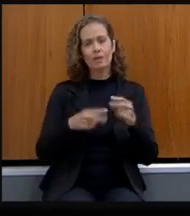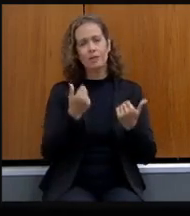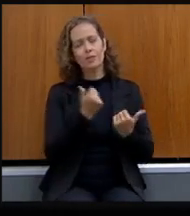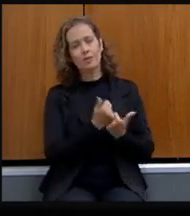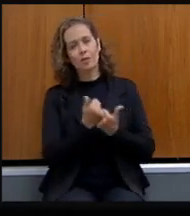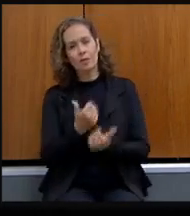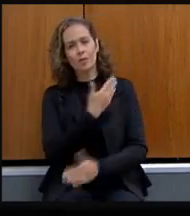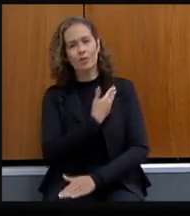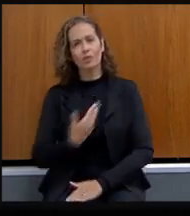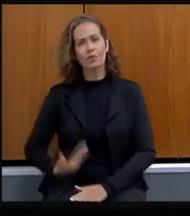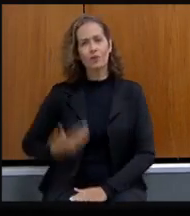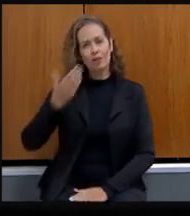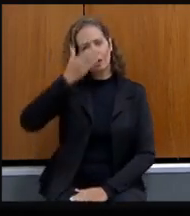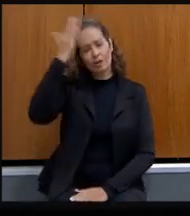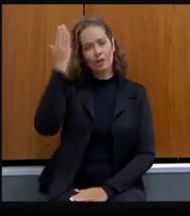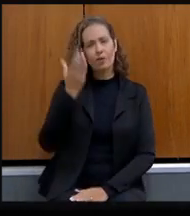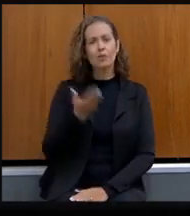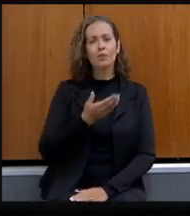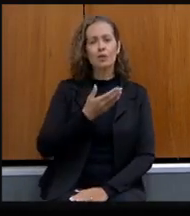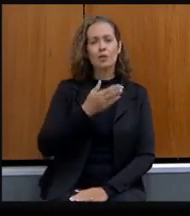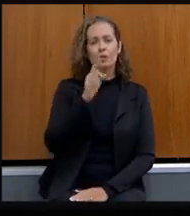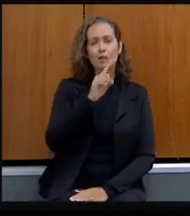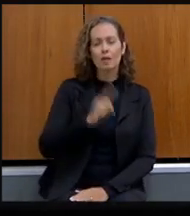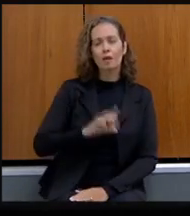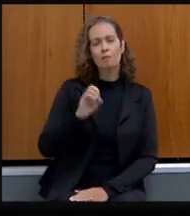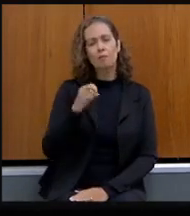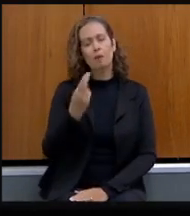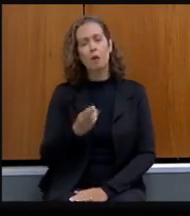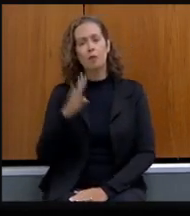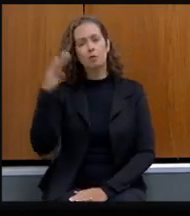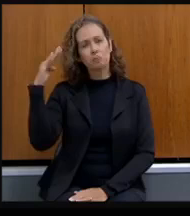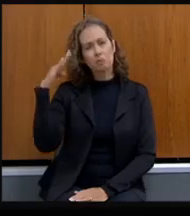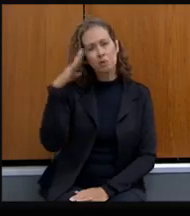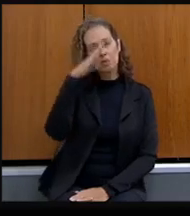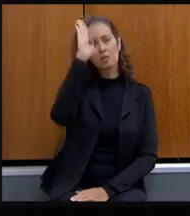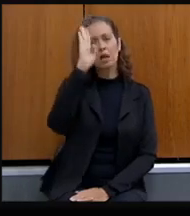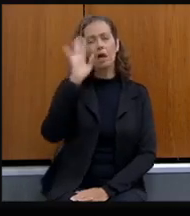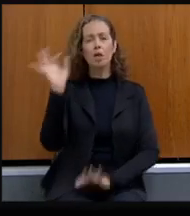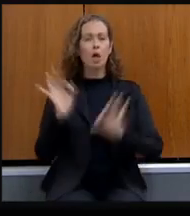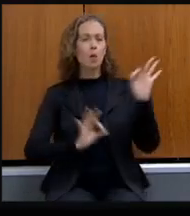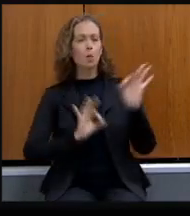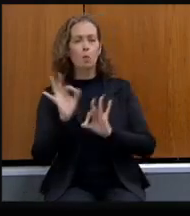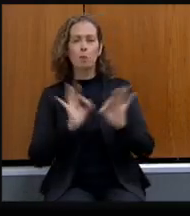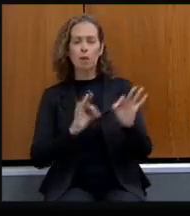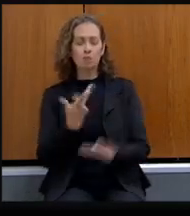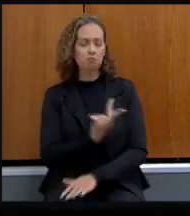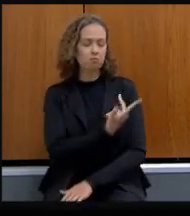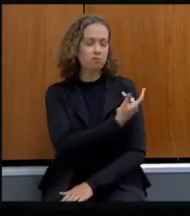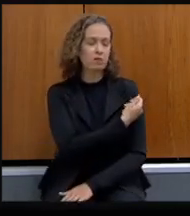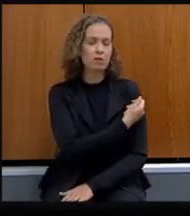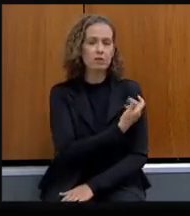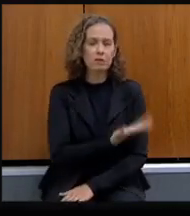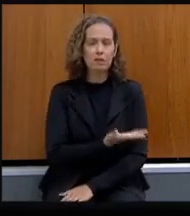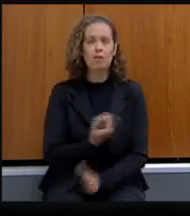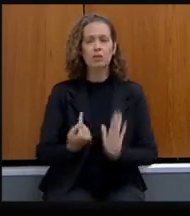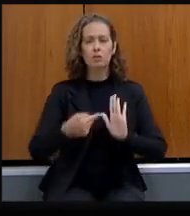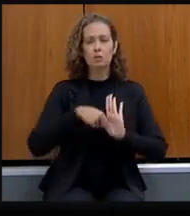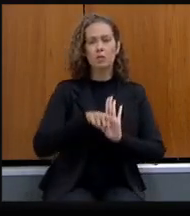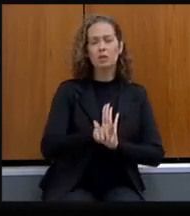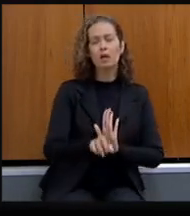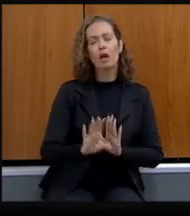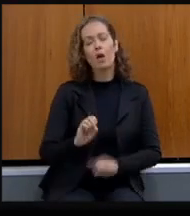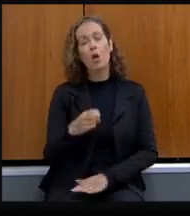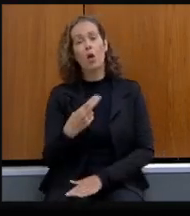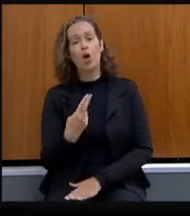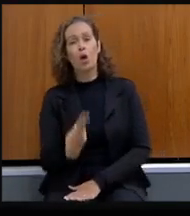apoio do governo Zema o governo bolsonaro no plano nacional de habilitação a questão das vacinas suporte de reposto para